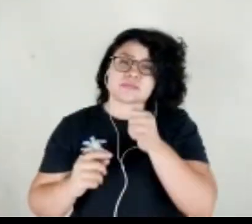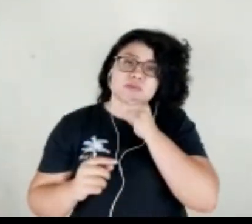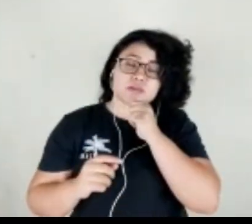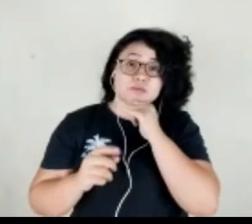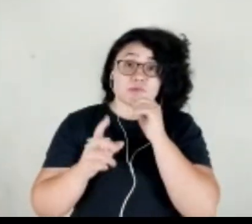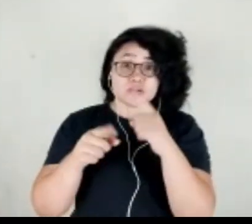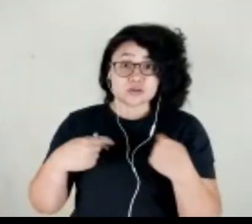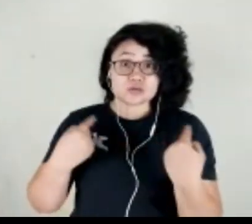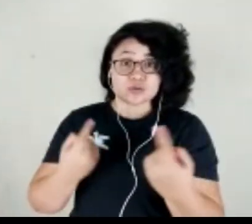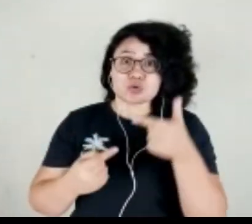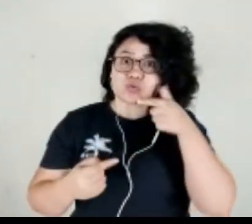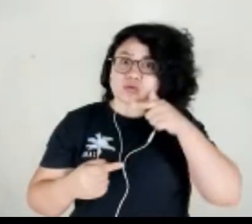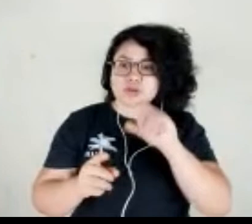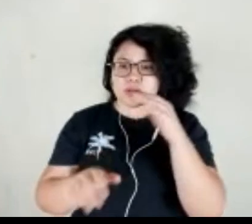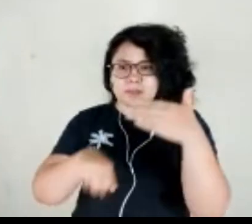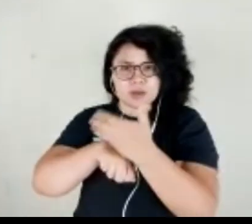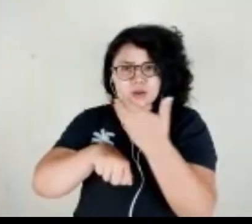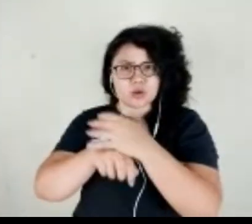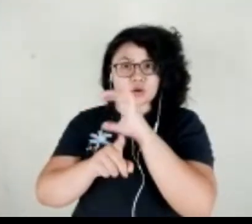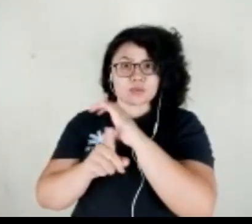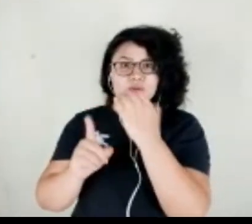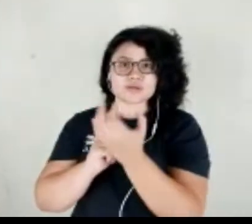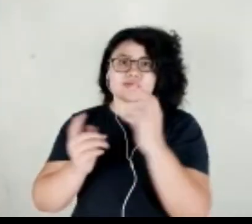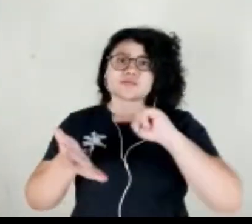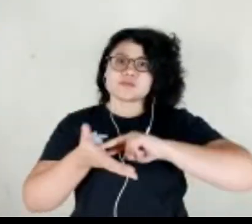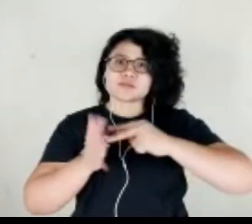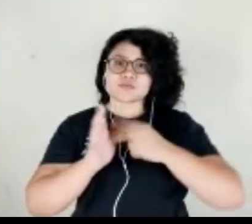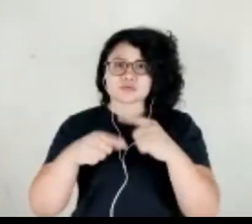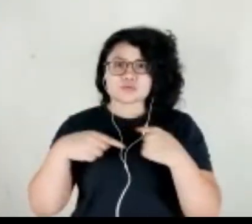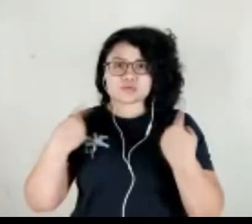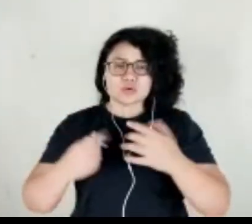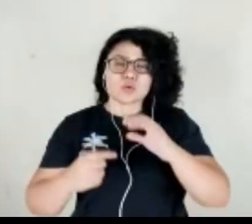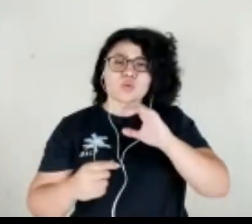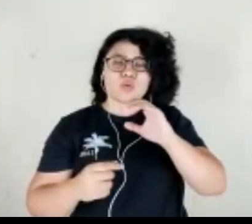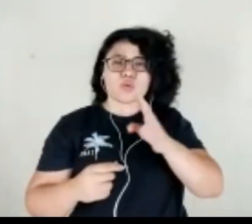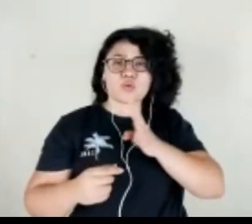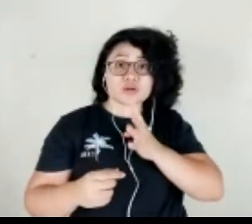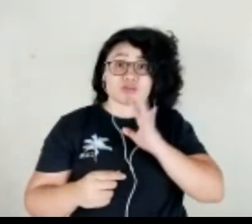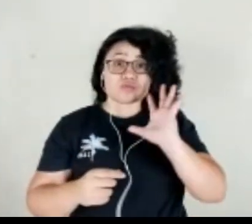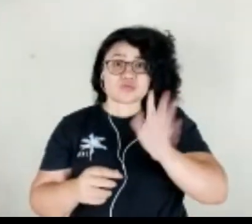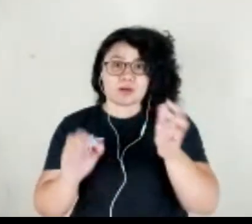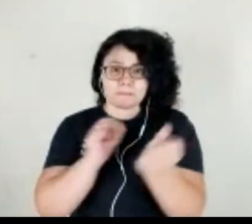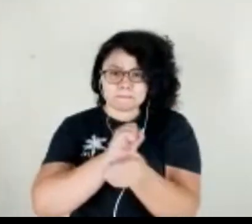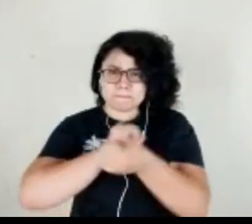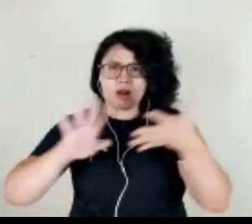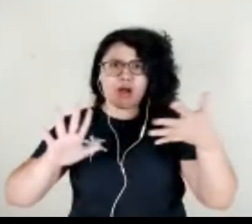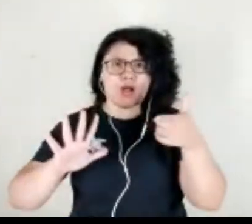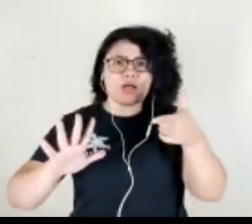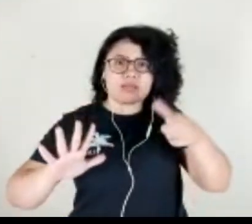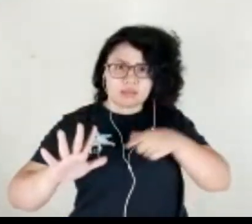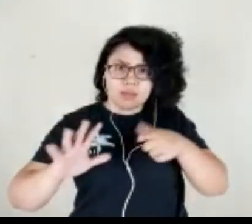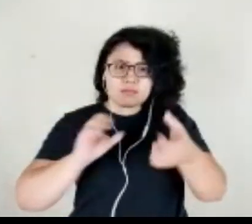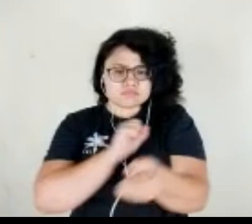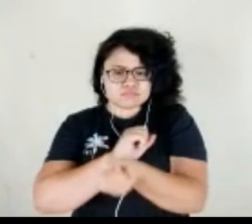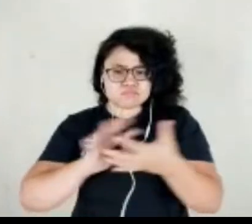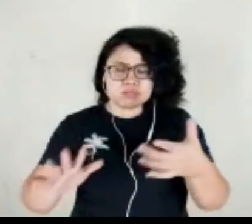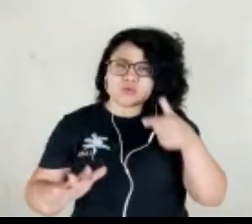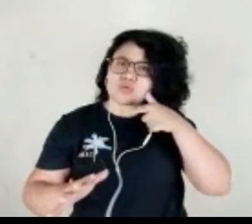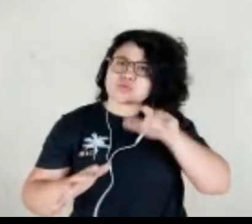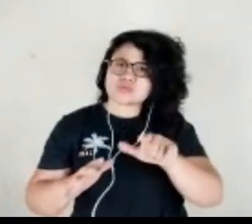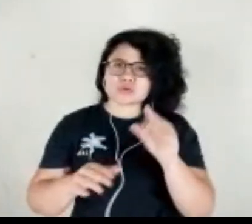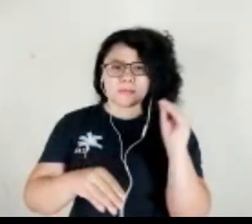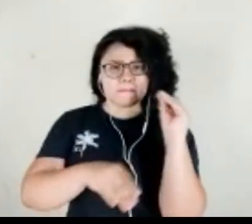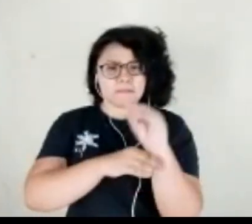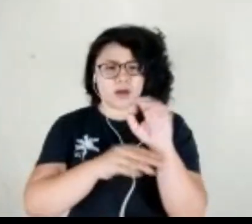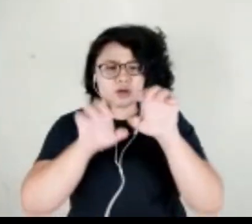sintonia com a comunidade surda vai ser a tua fluência, vai ser tu saber a língua de sinais na sua forma, na sua estrutura,